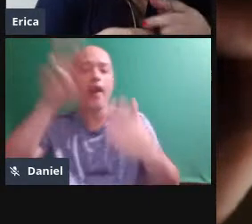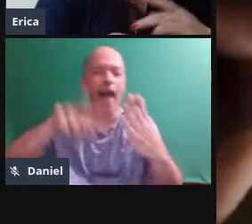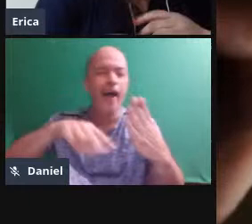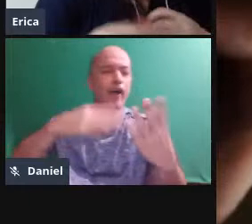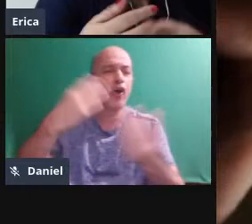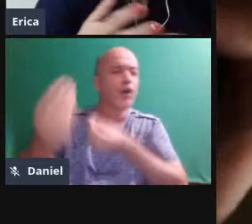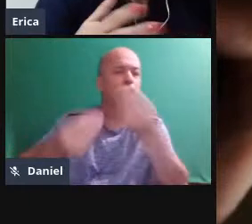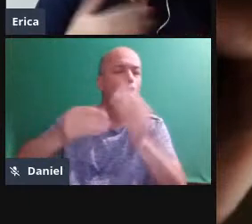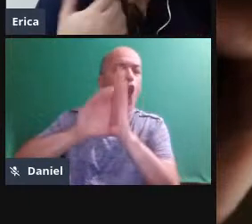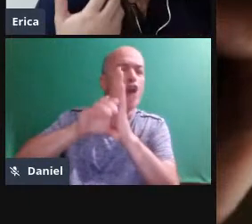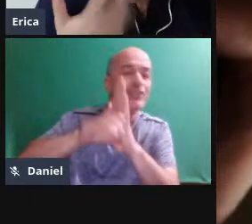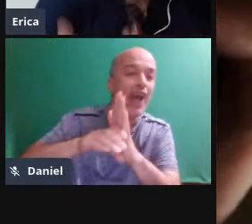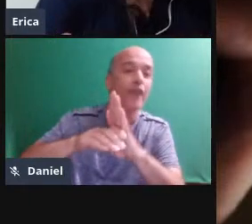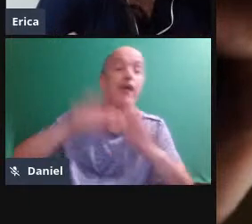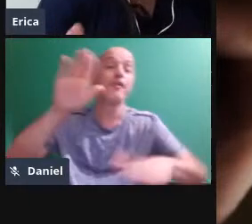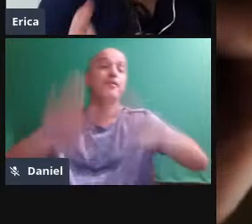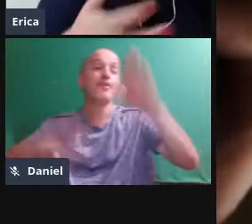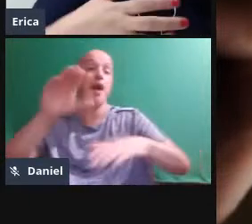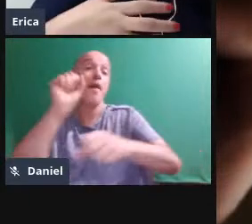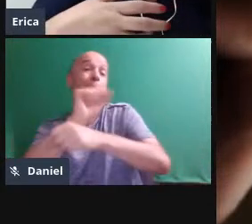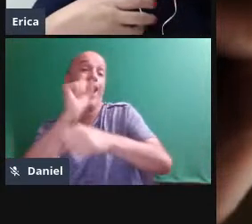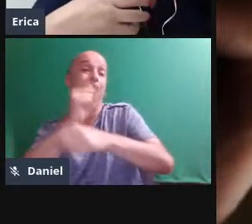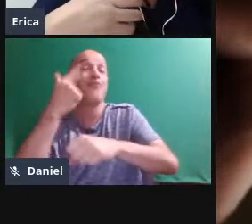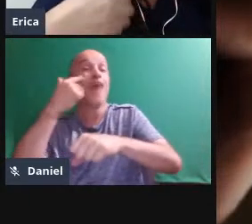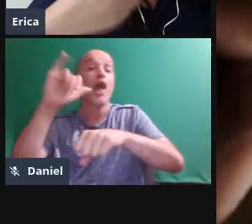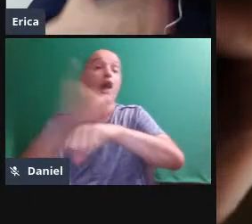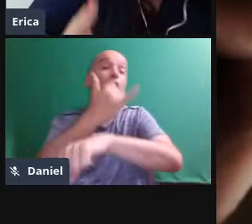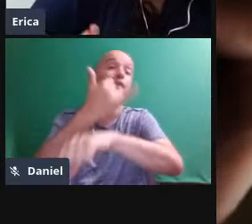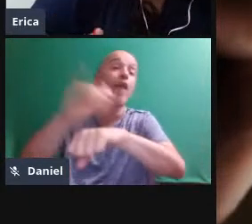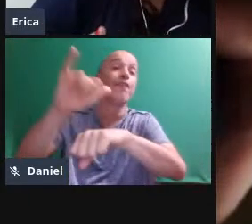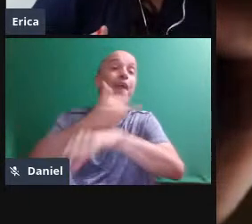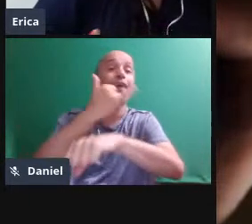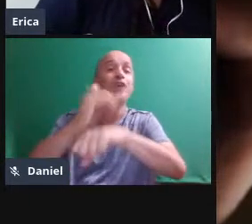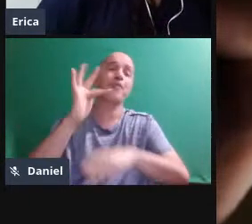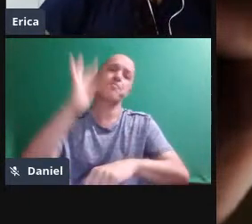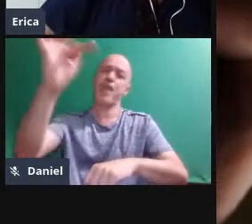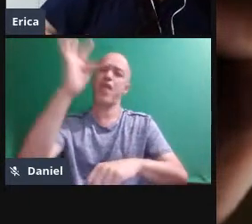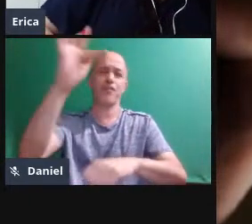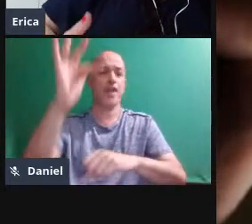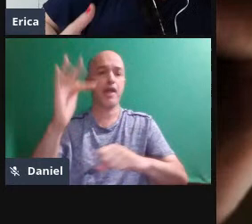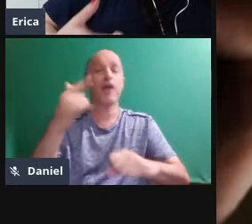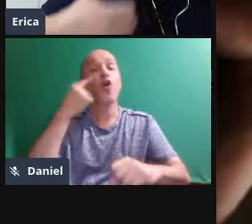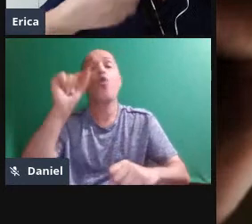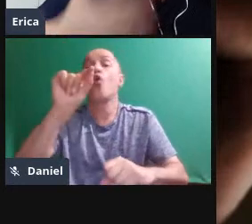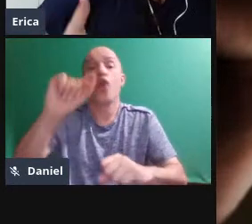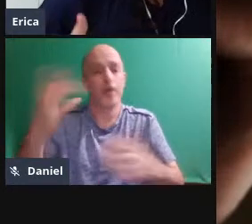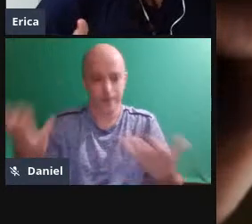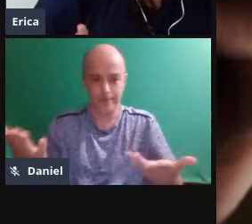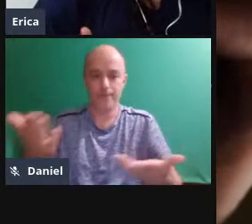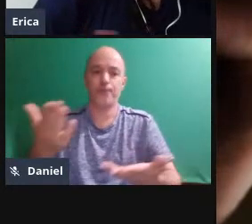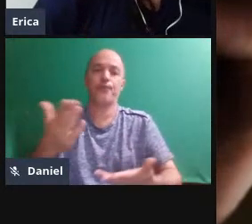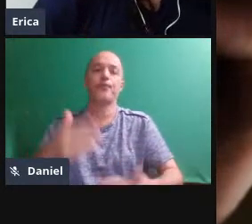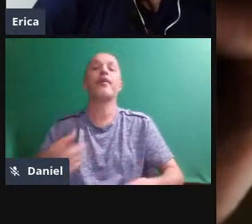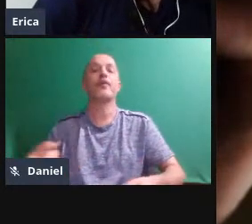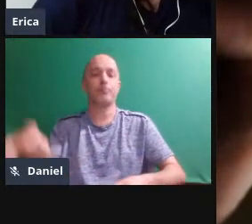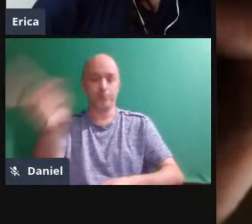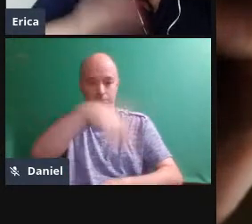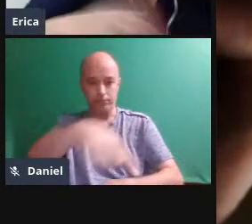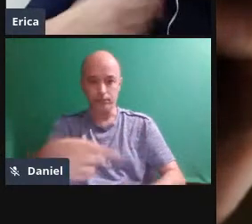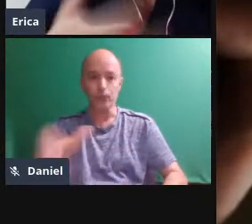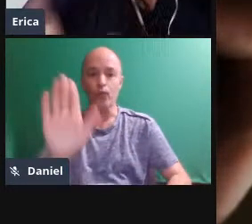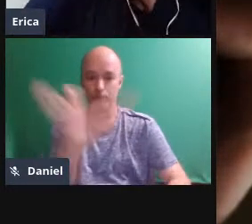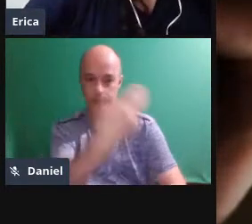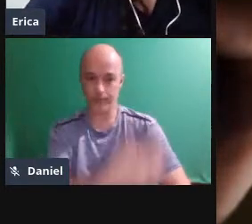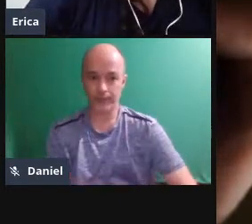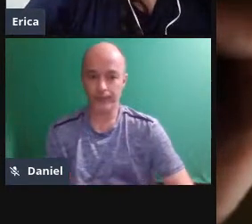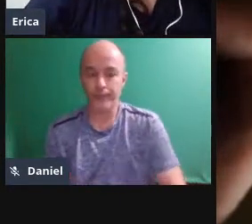falta com que as pessoas tenham a compreensão da língua de sinais e também perceber que